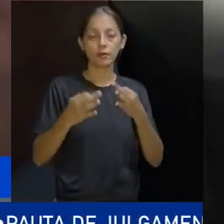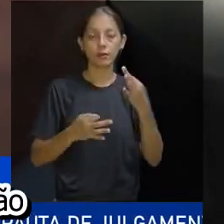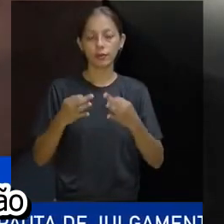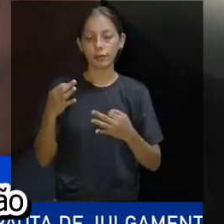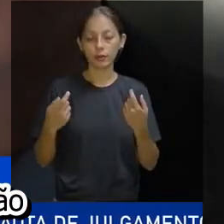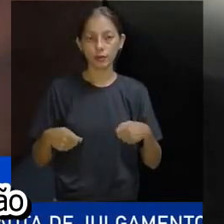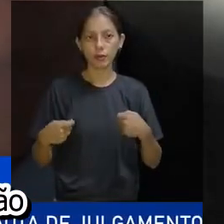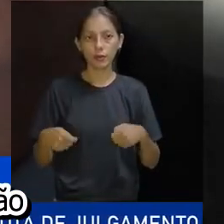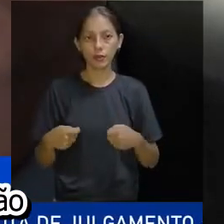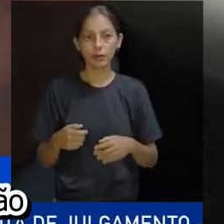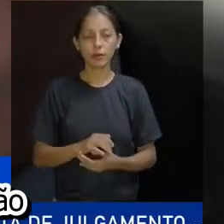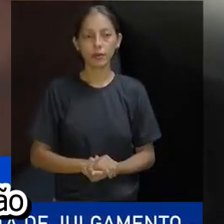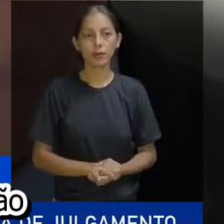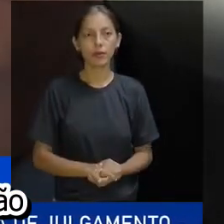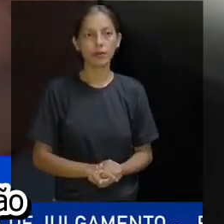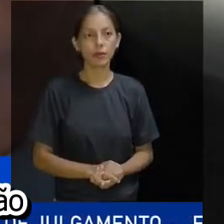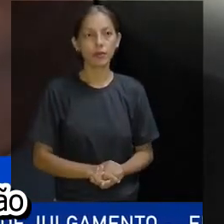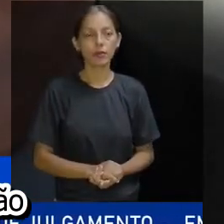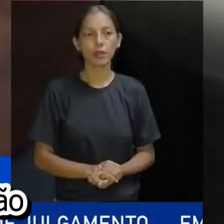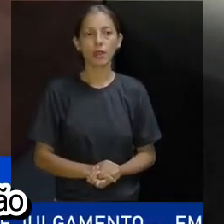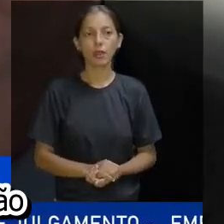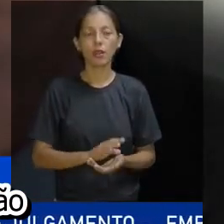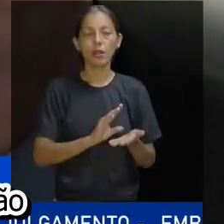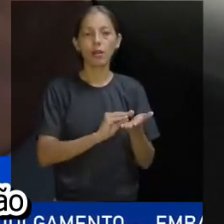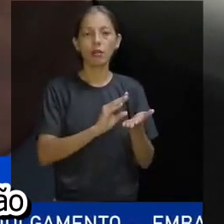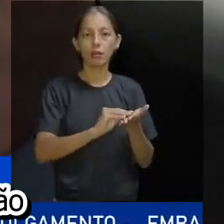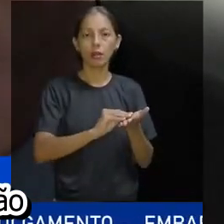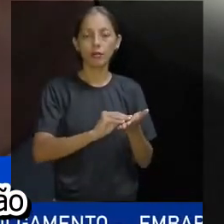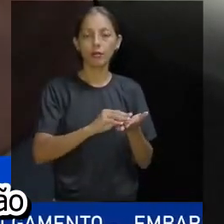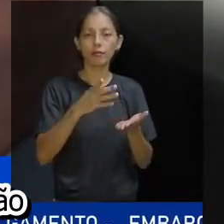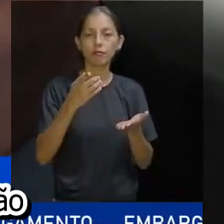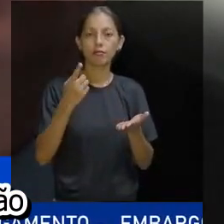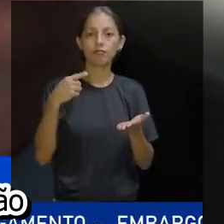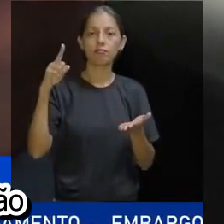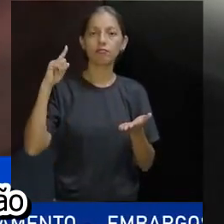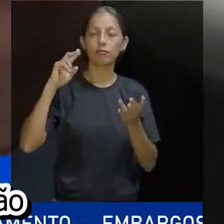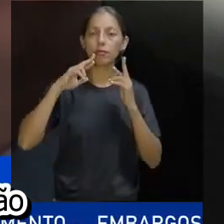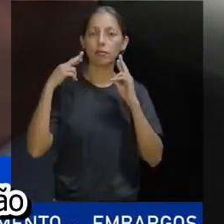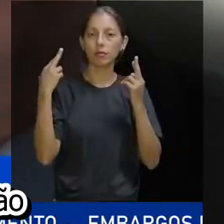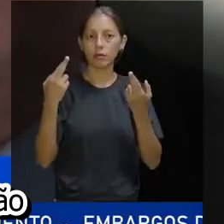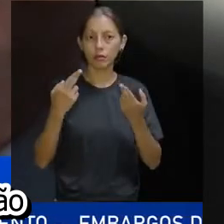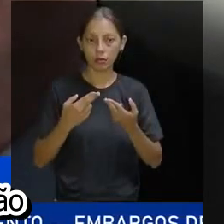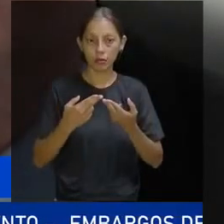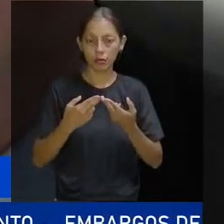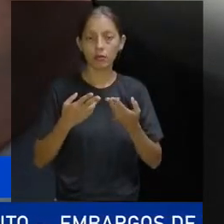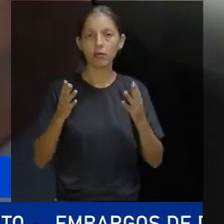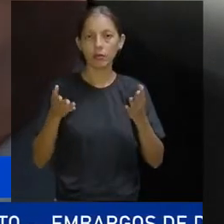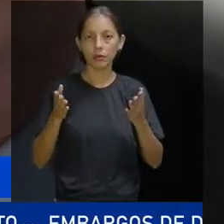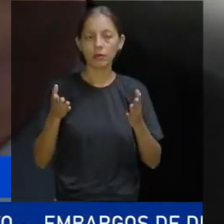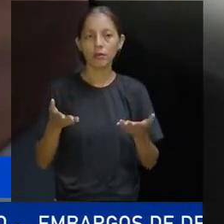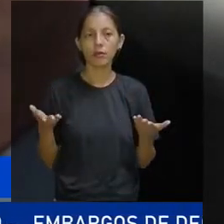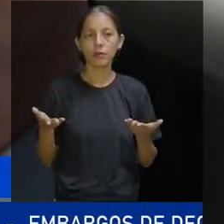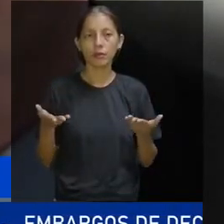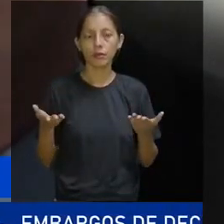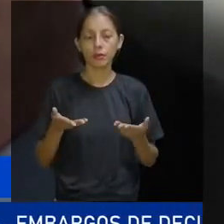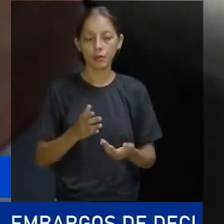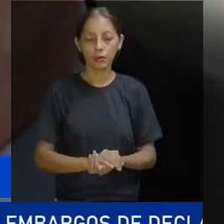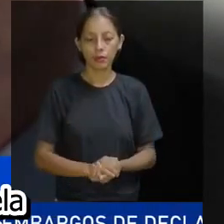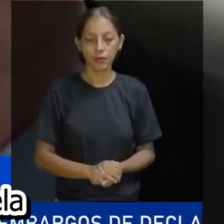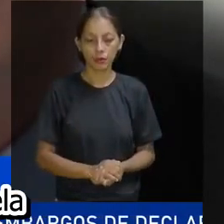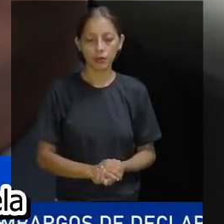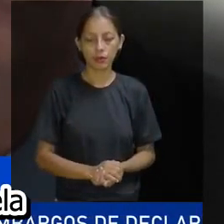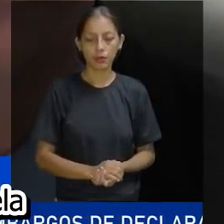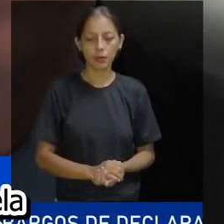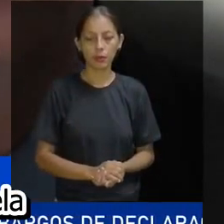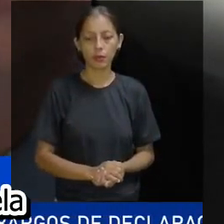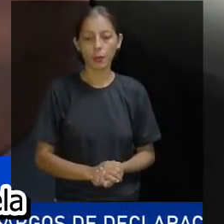fecha aspas. Como prova do alegado, juntou a ata da reunião do PROS, apresentou também instrumento de mandato para a constituição de advogado.